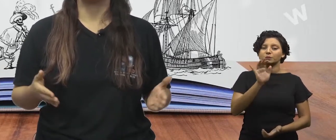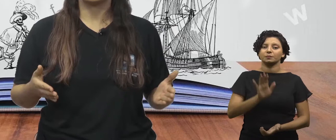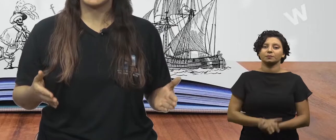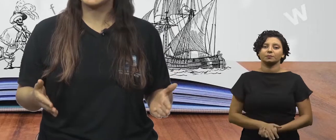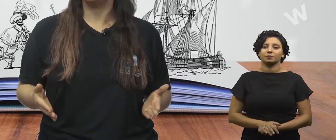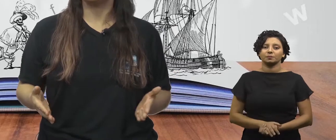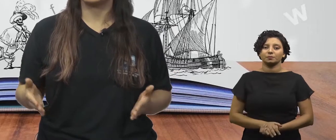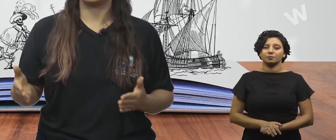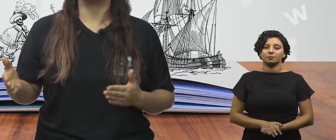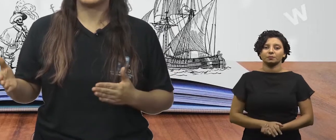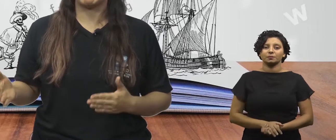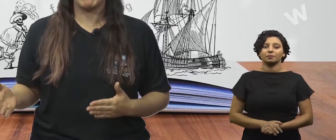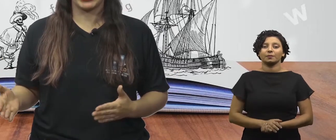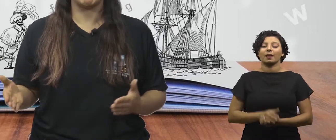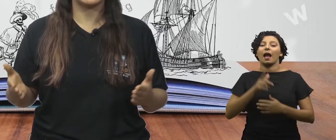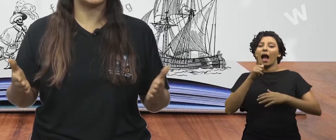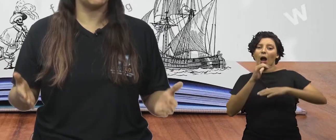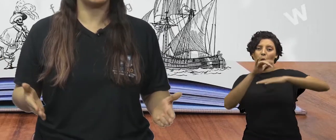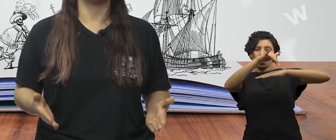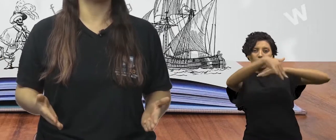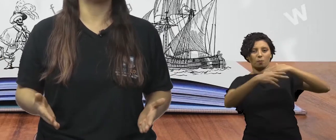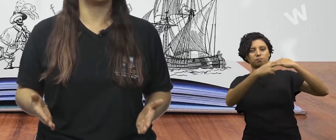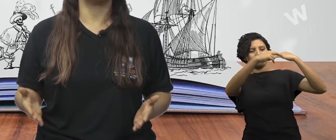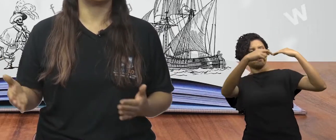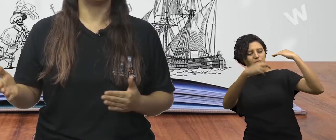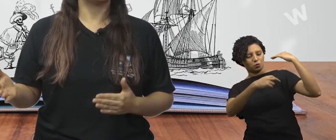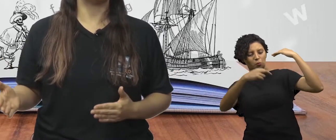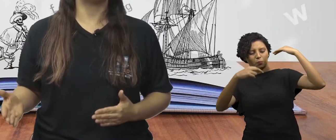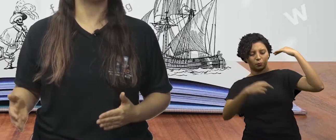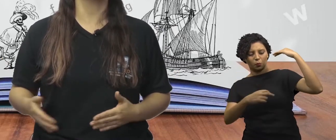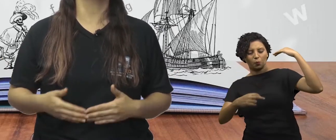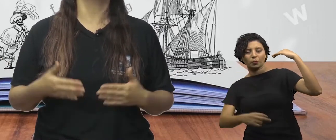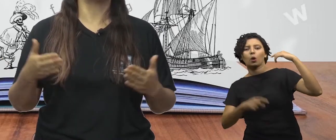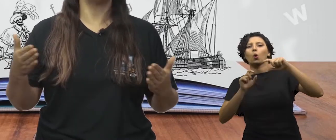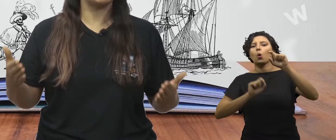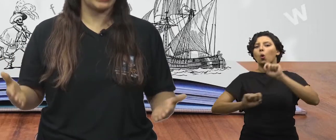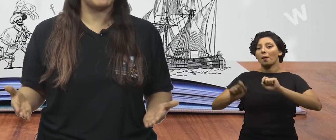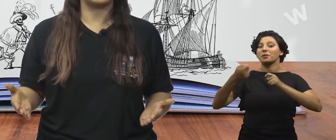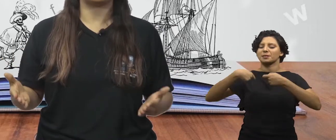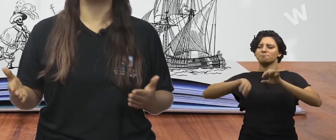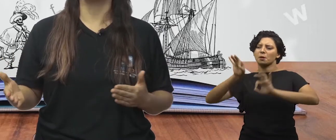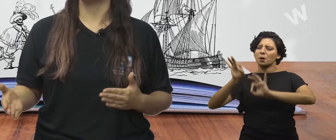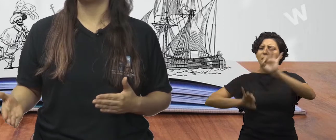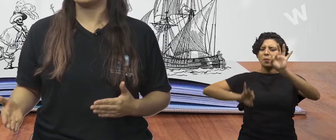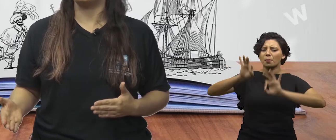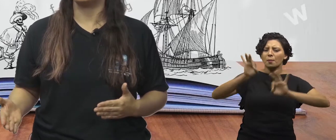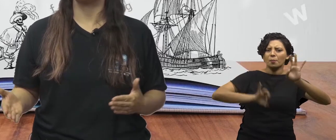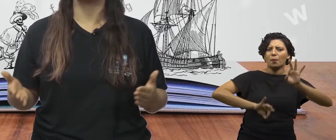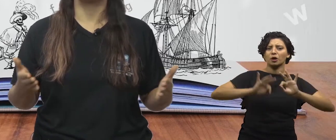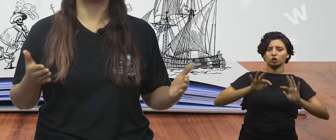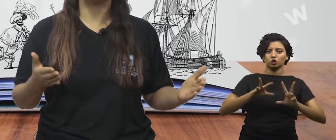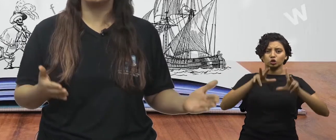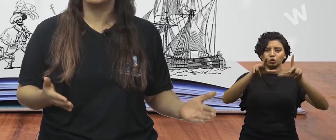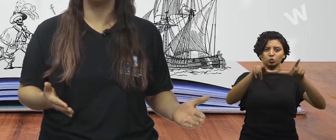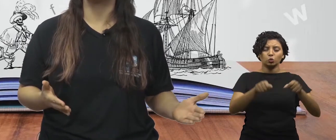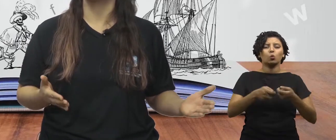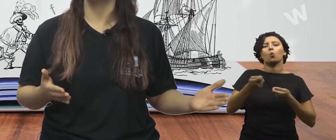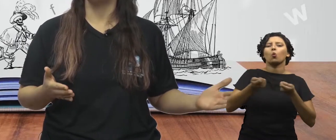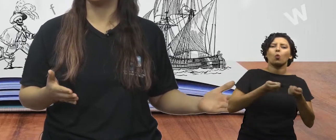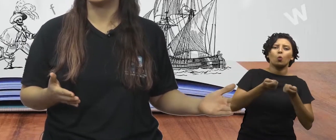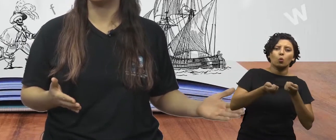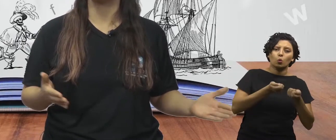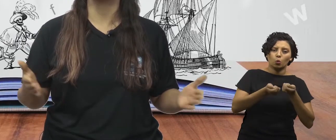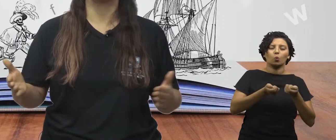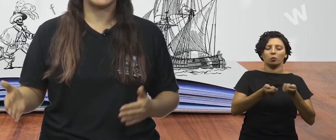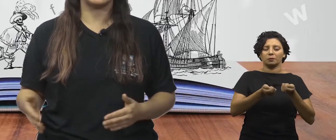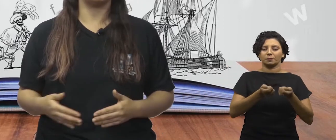exemplo. Realizar um rapel em uma cachoeira exige todo o aparato de segurança e o controle